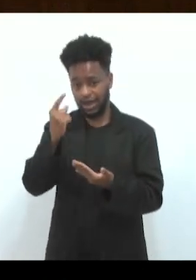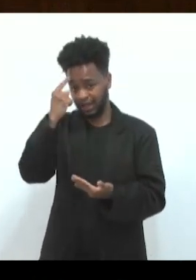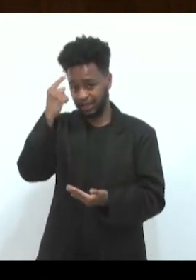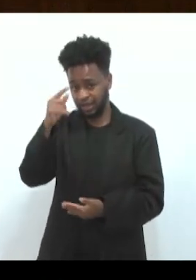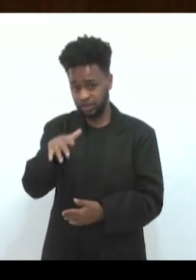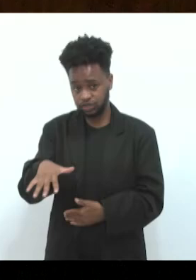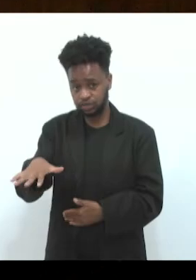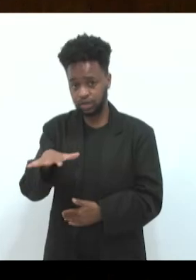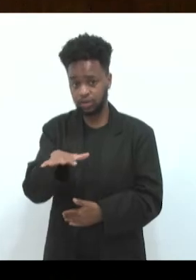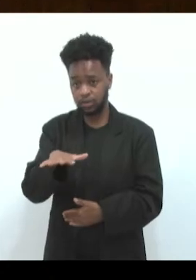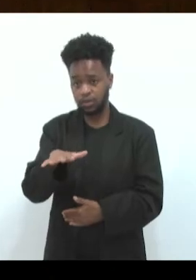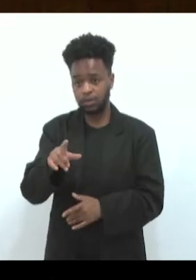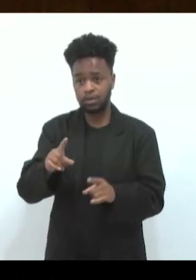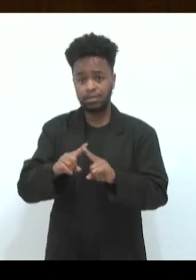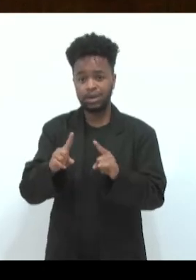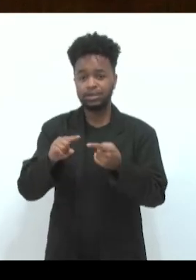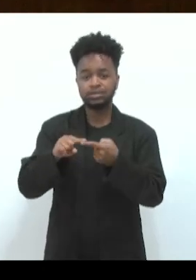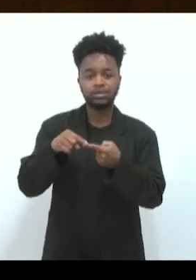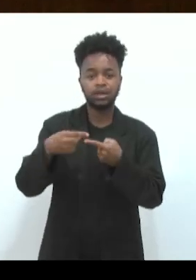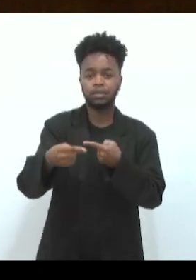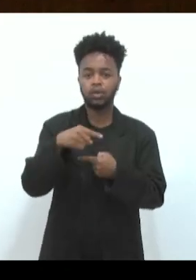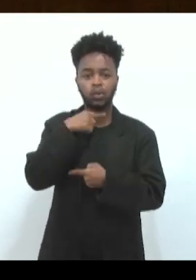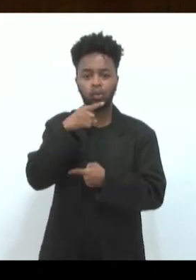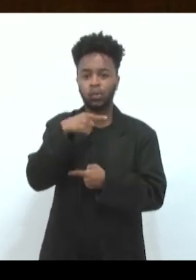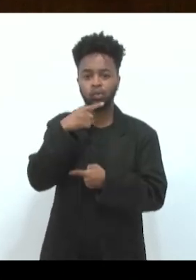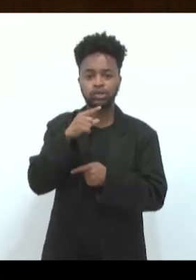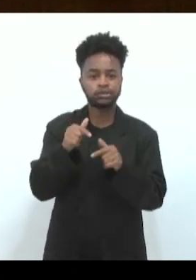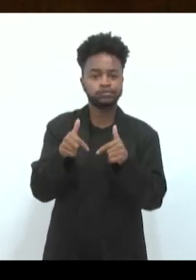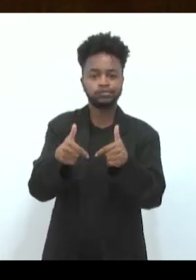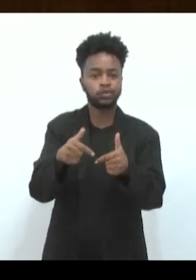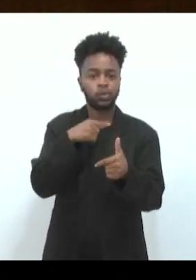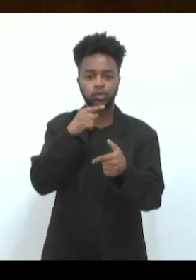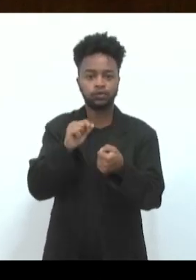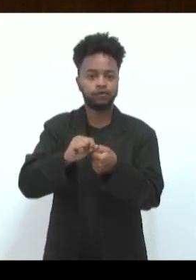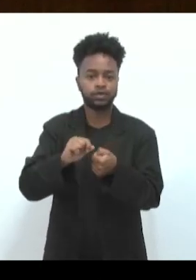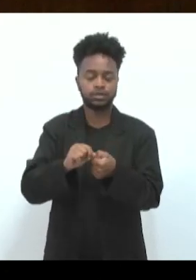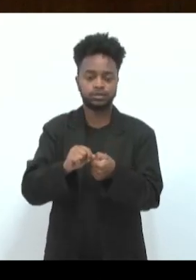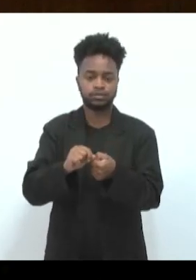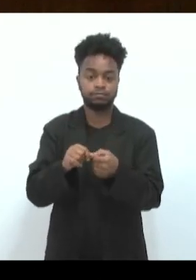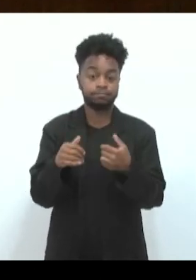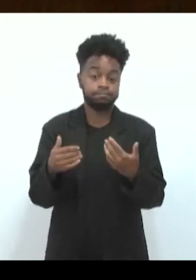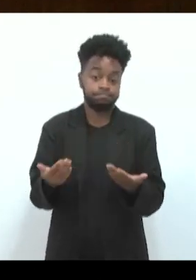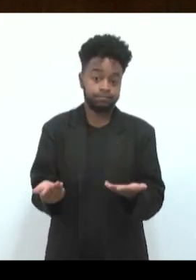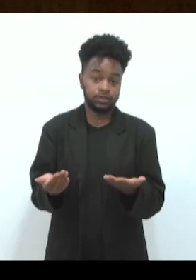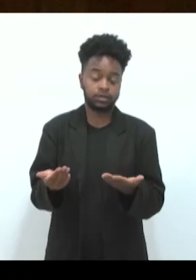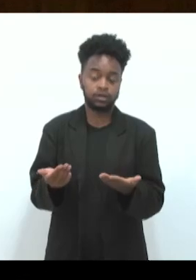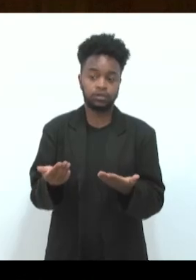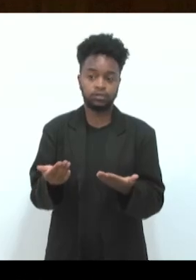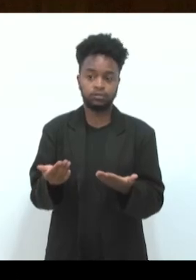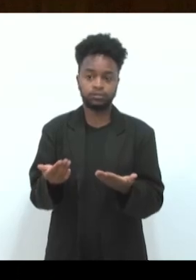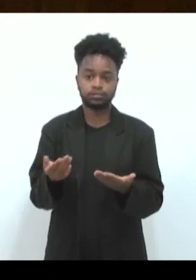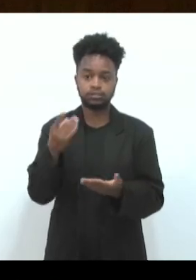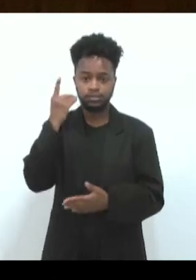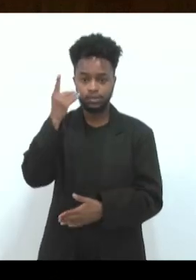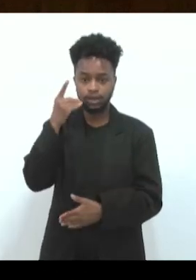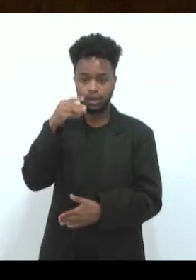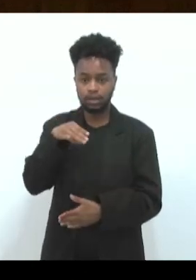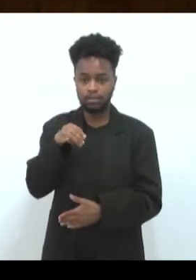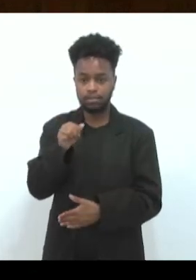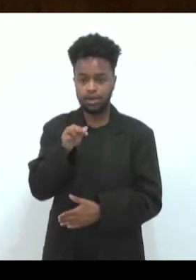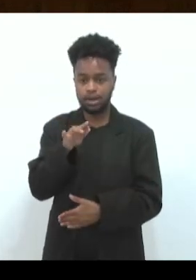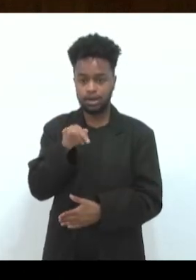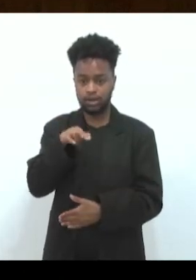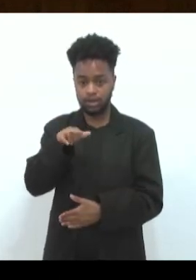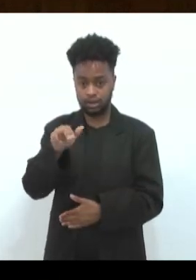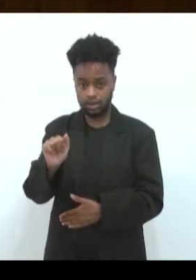genérica, mas depois você não tem como agarrá-la, como concretizá-la. Então, a deputada Marina do